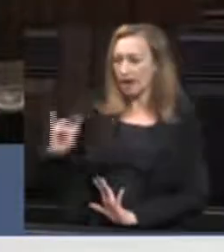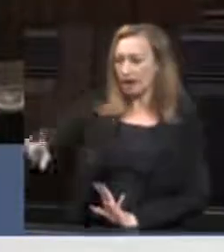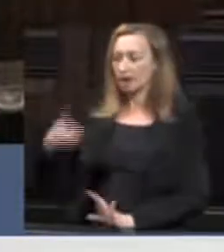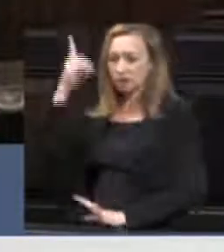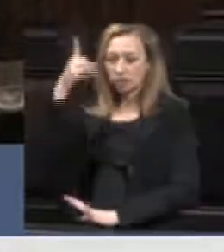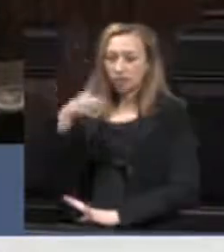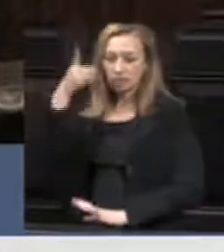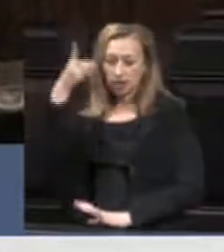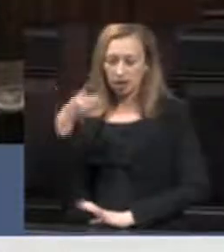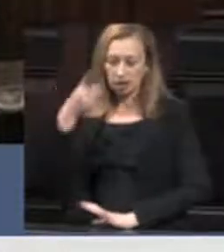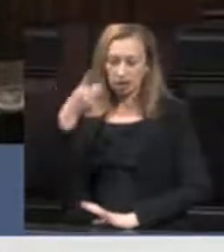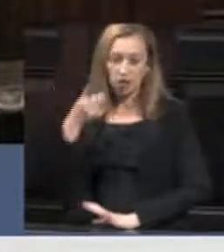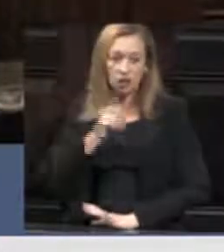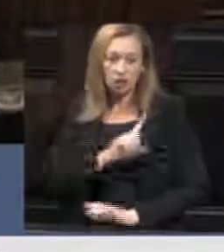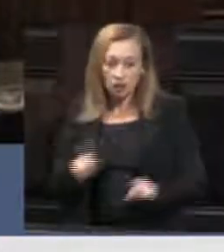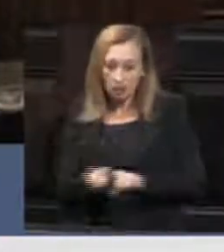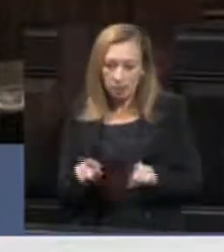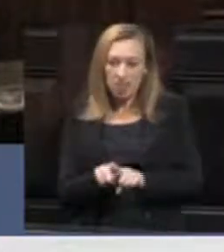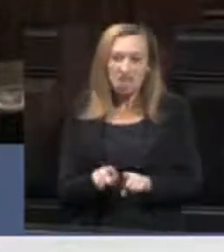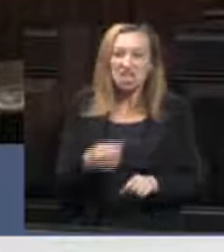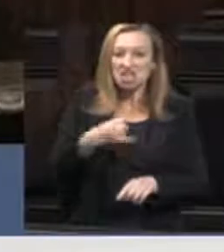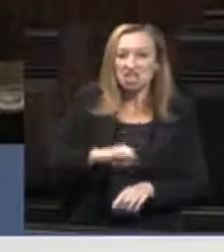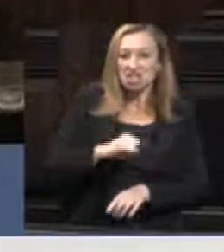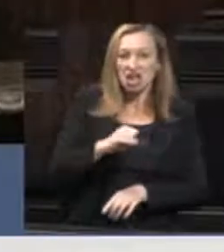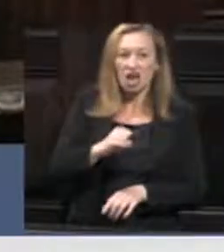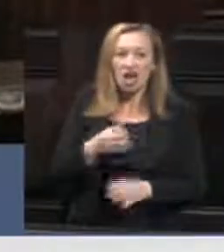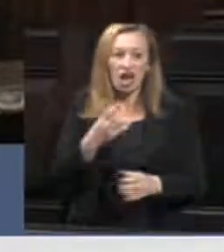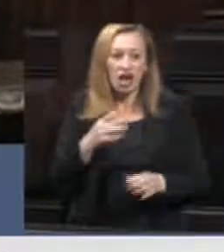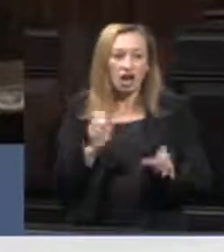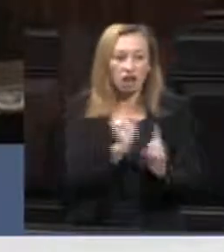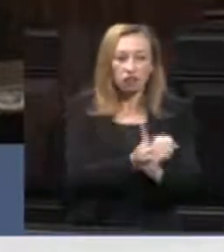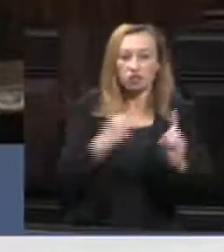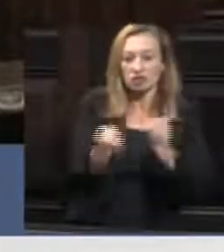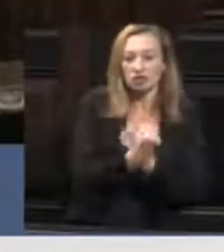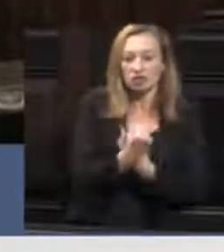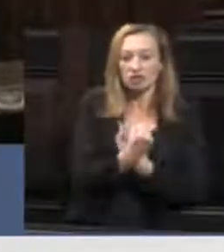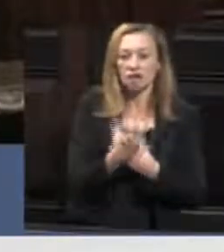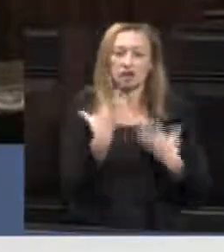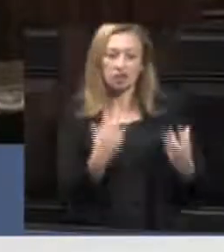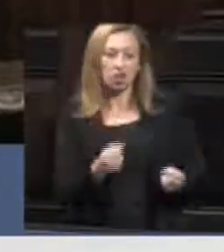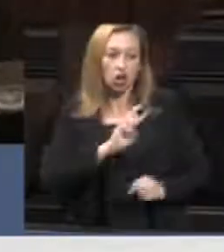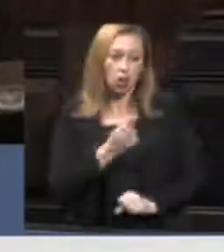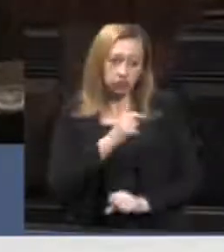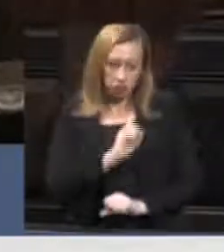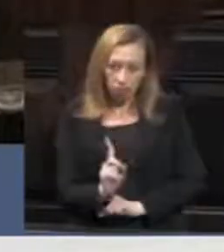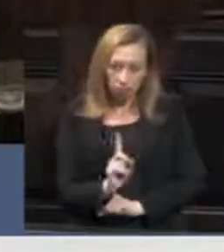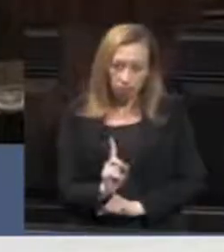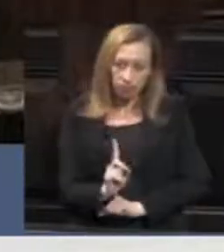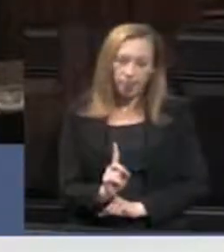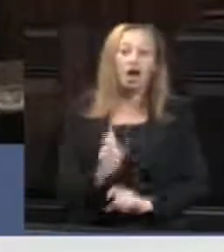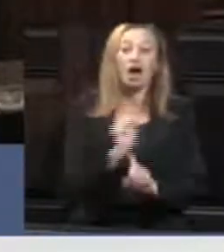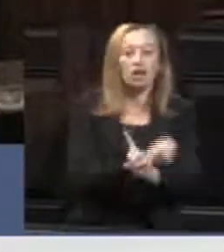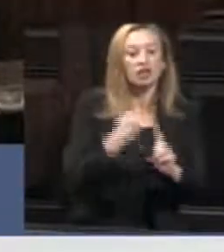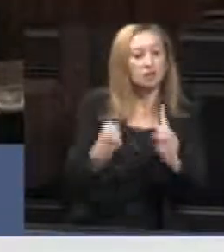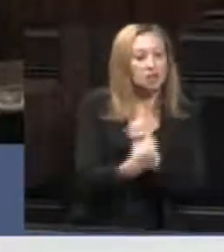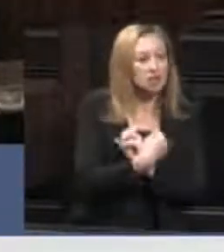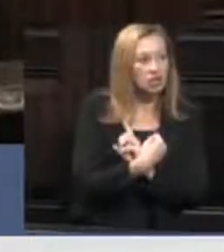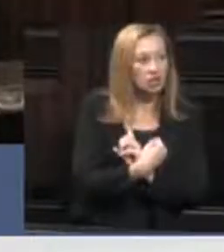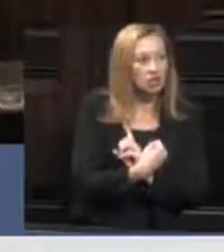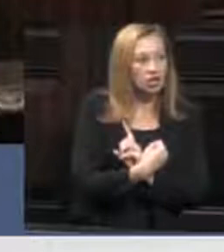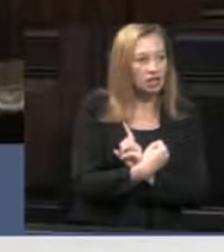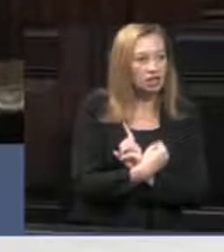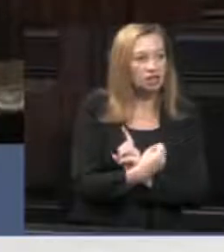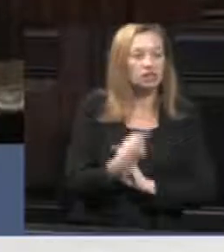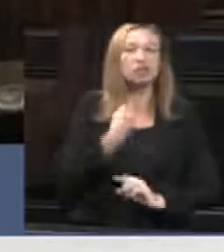se a sociedade aplaude ou não a casa. A sociedade, que é dessa casa,